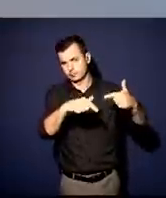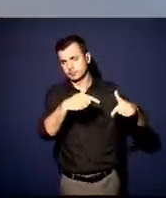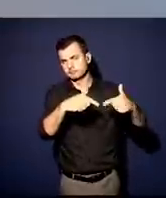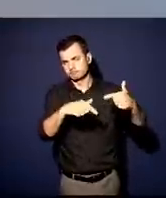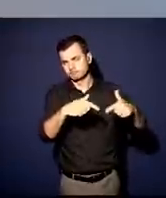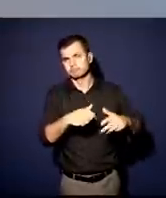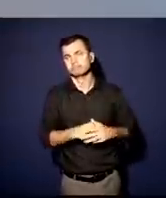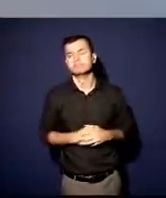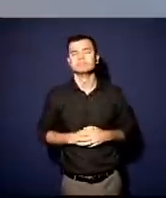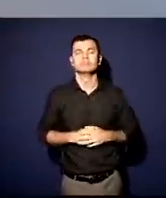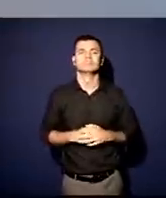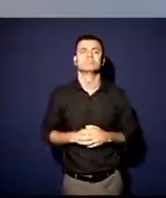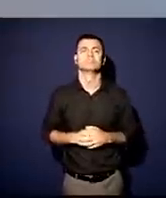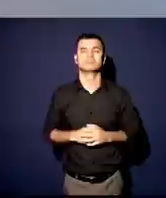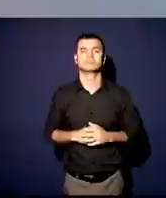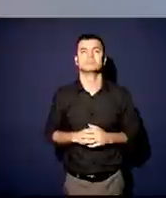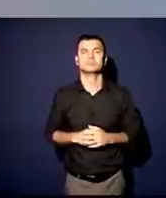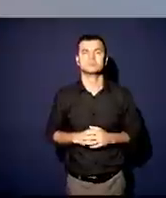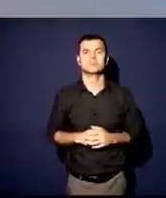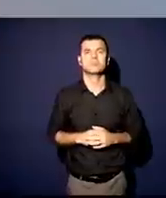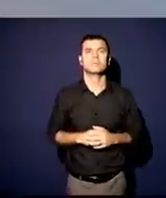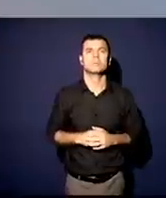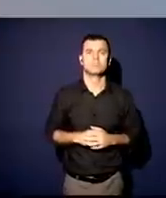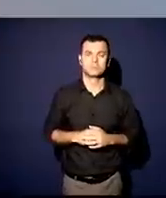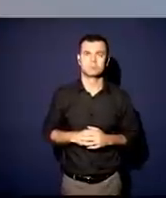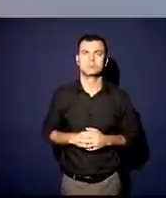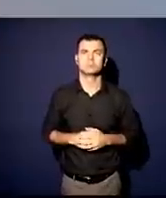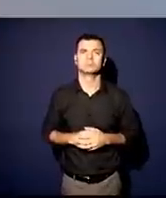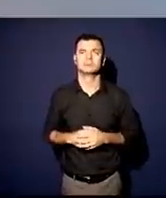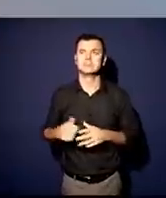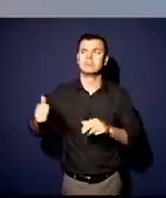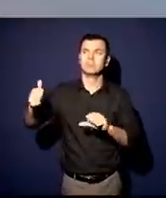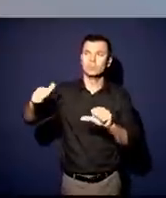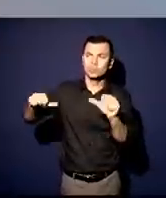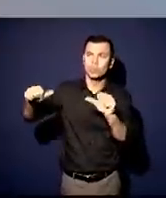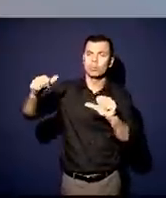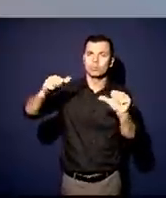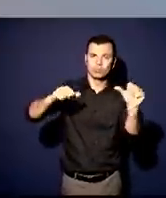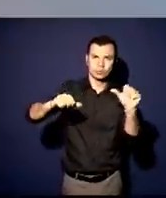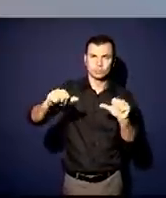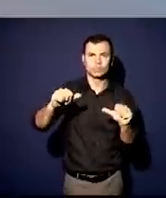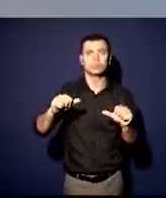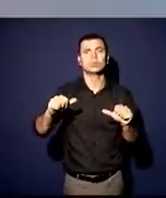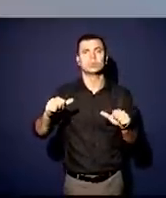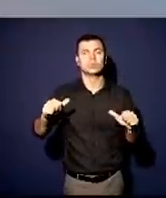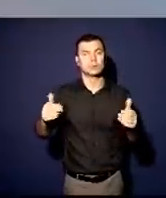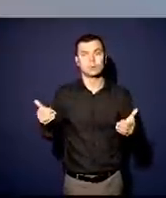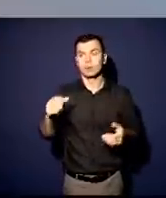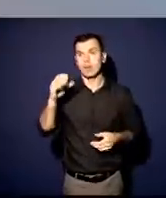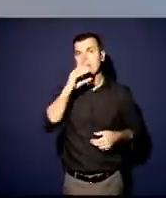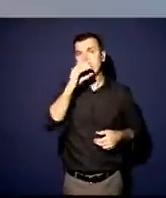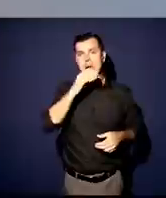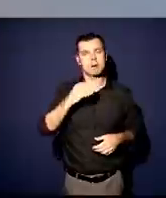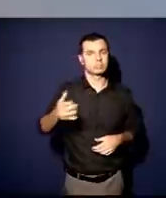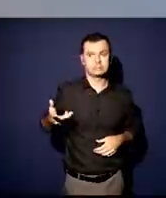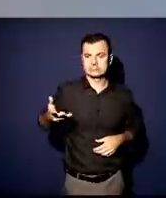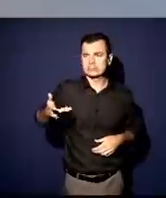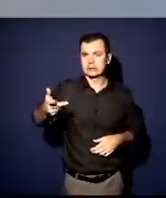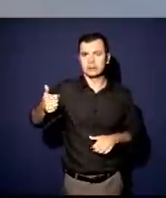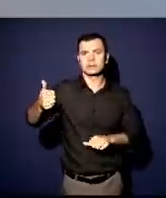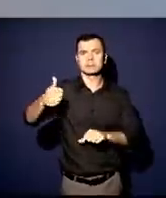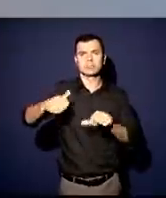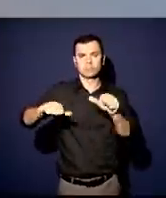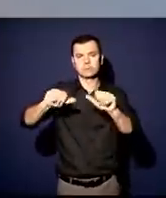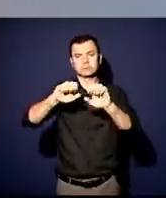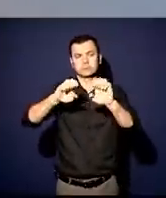que eu acho que ela tem mudado, principalmente tem se acelerado essa mudança que pode ser estrutural